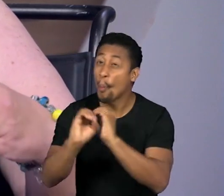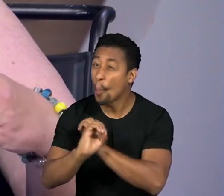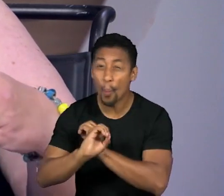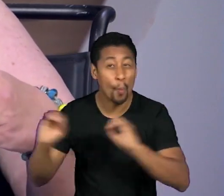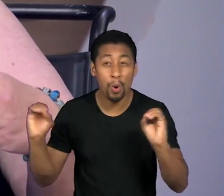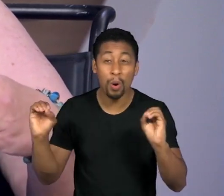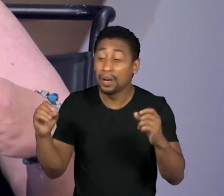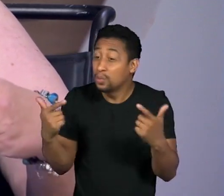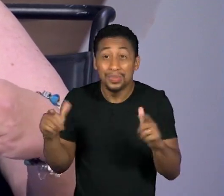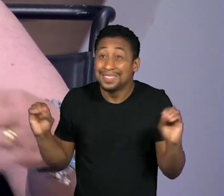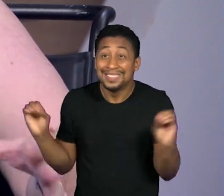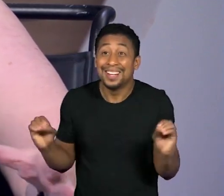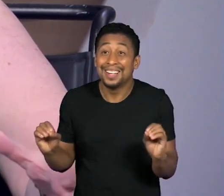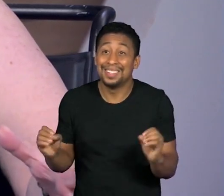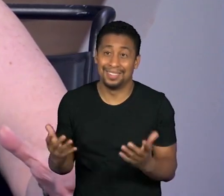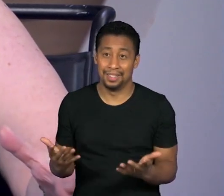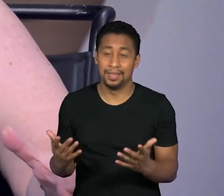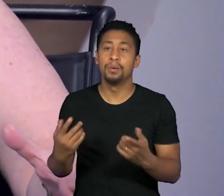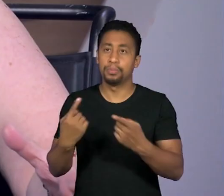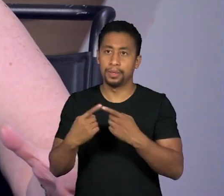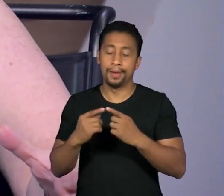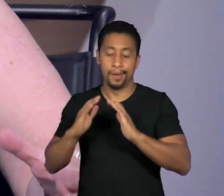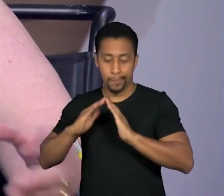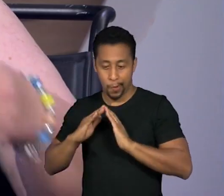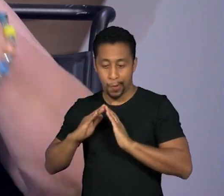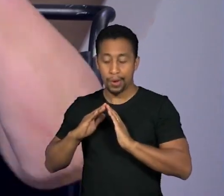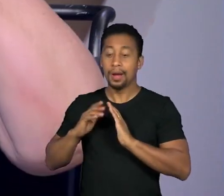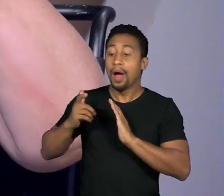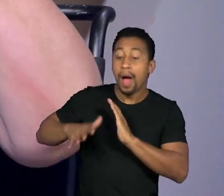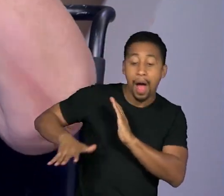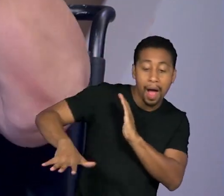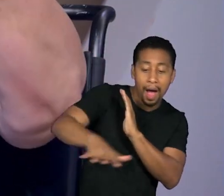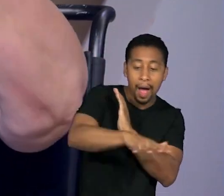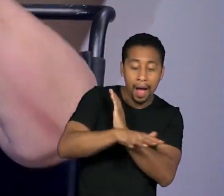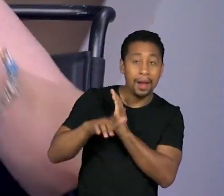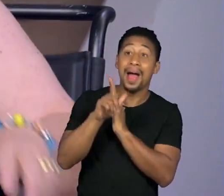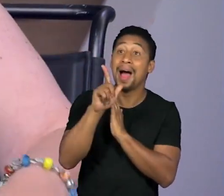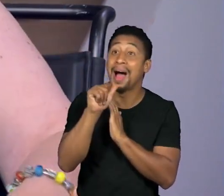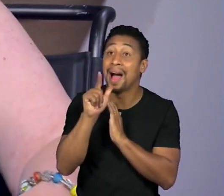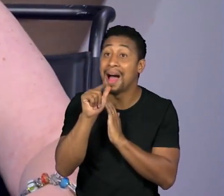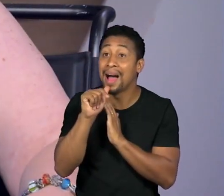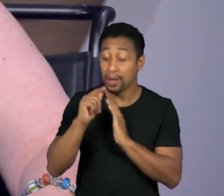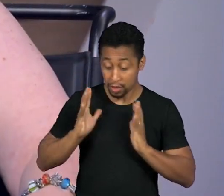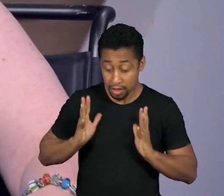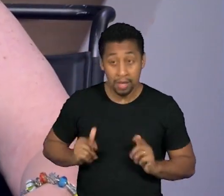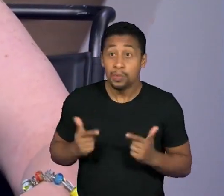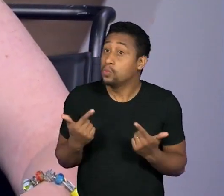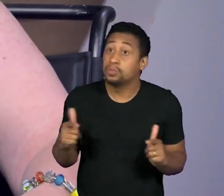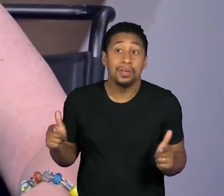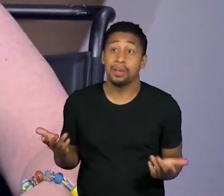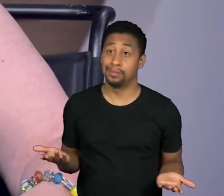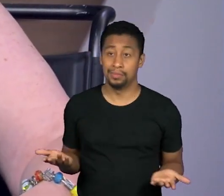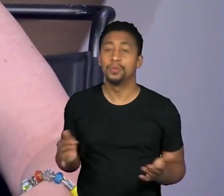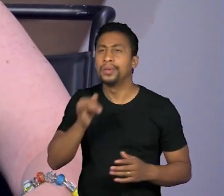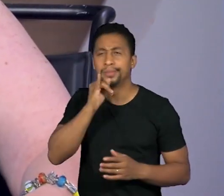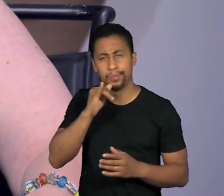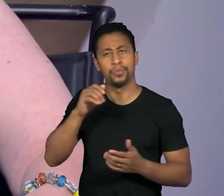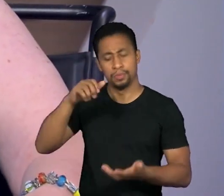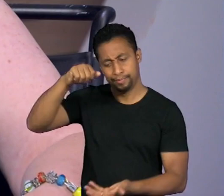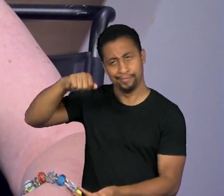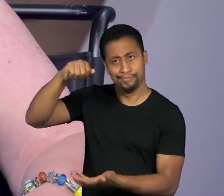tem na distância adequada, mesmo para irem buscar com uma lata na